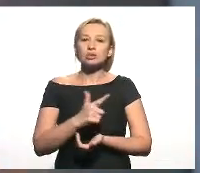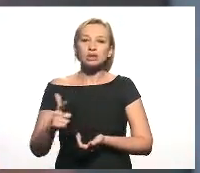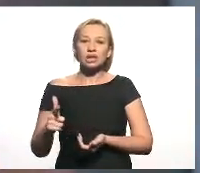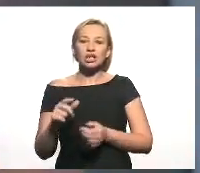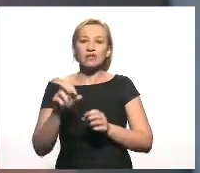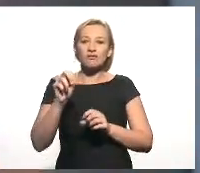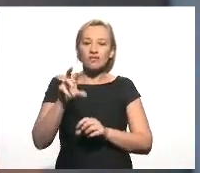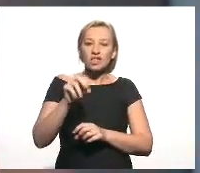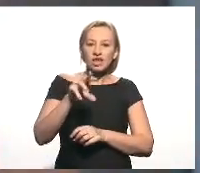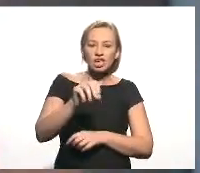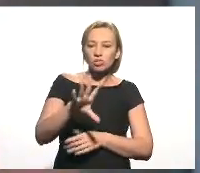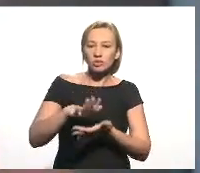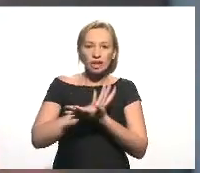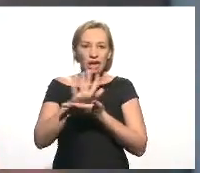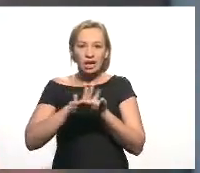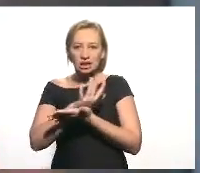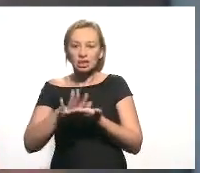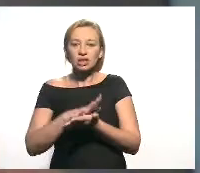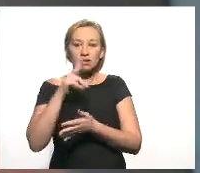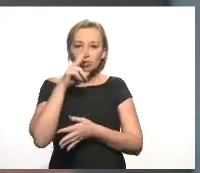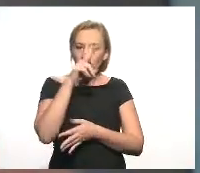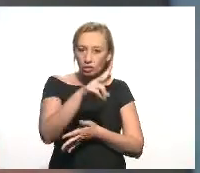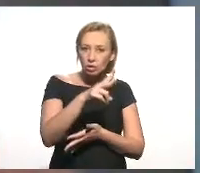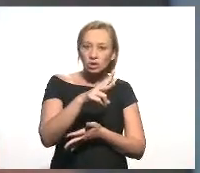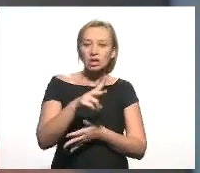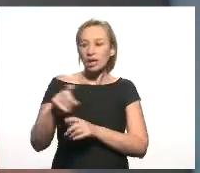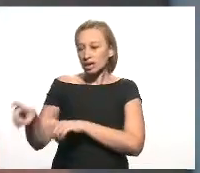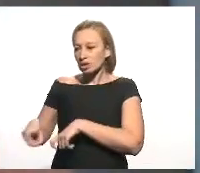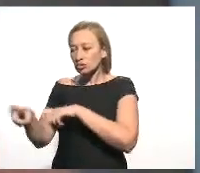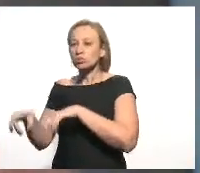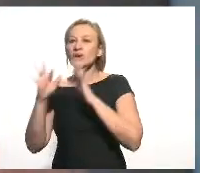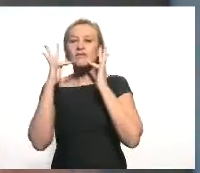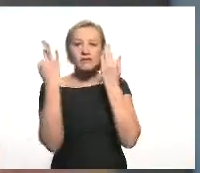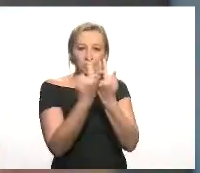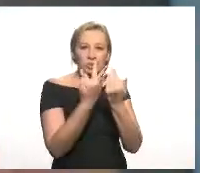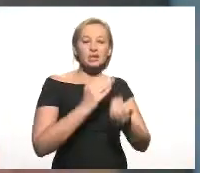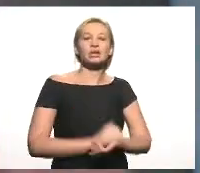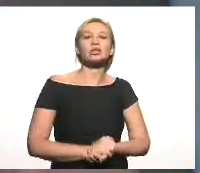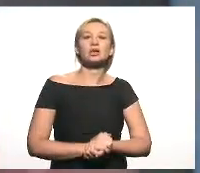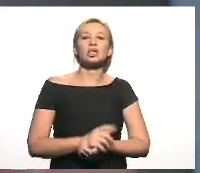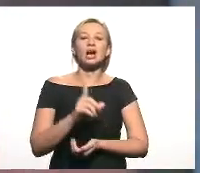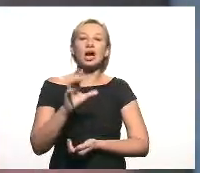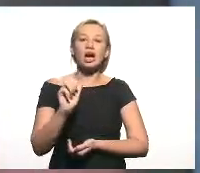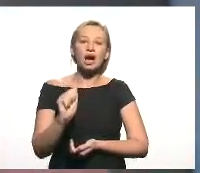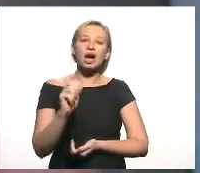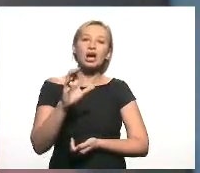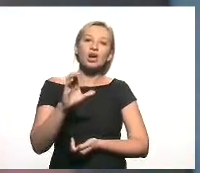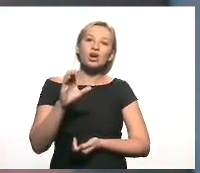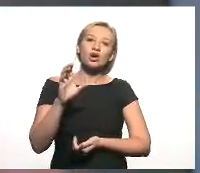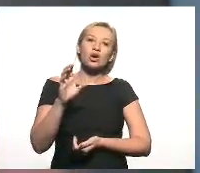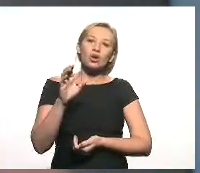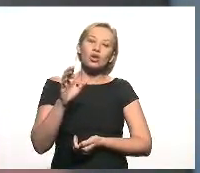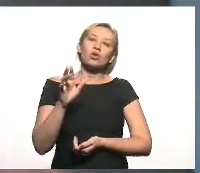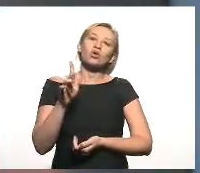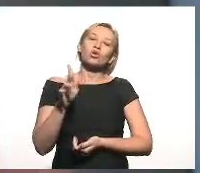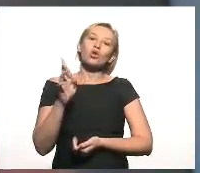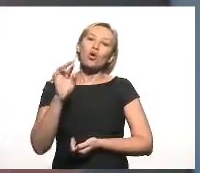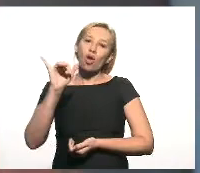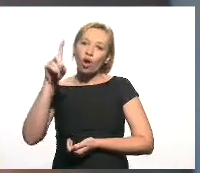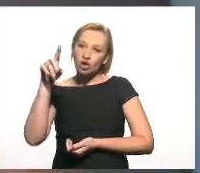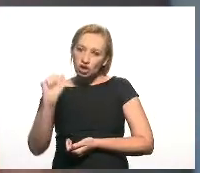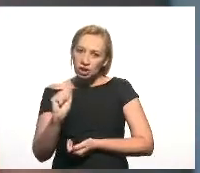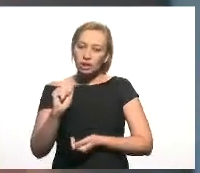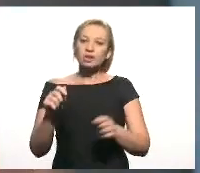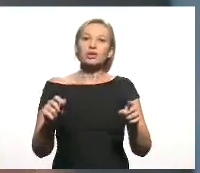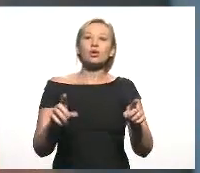isso impulsionou e fortaleceu a agricultura familiar, agroecológica, orgânica no estado do Rio de